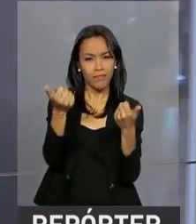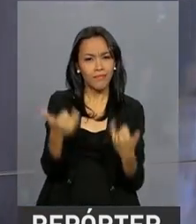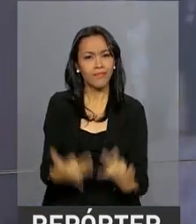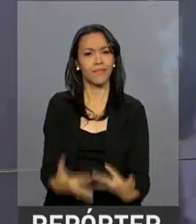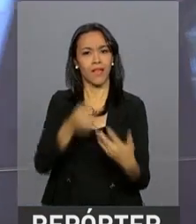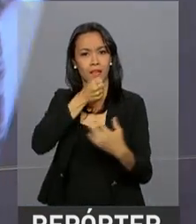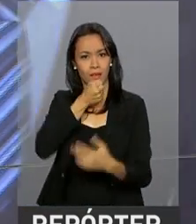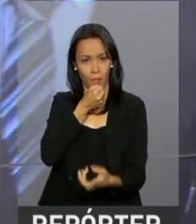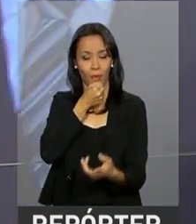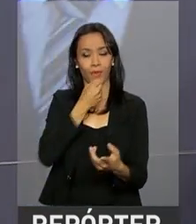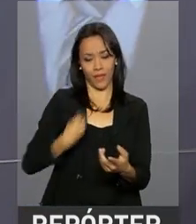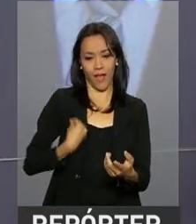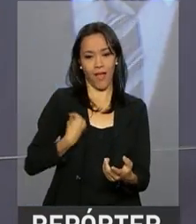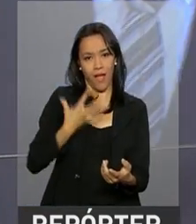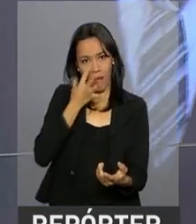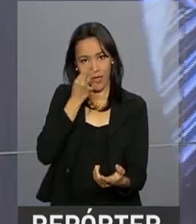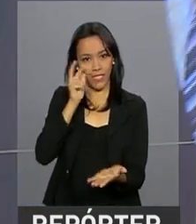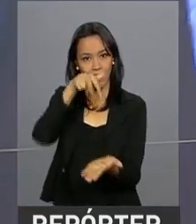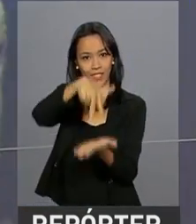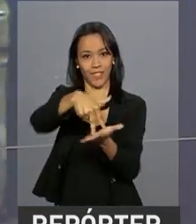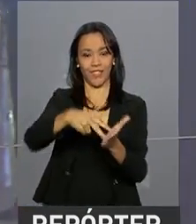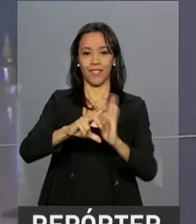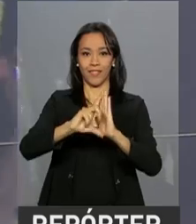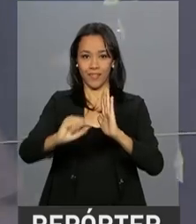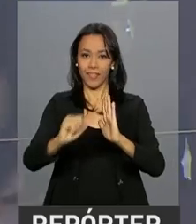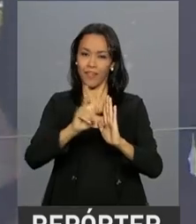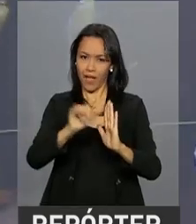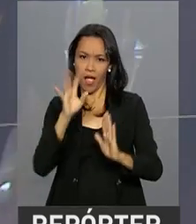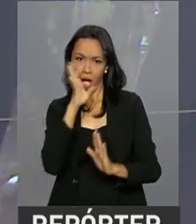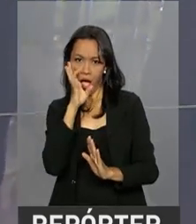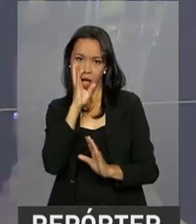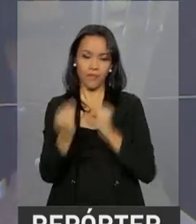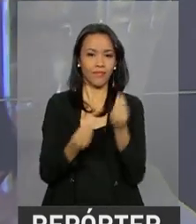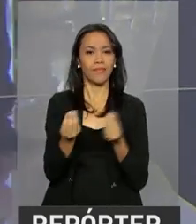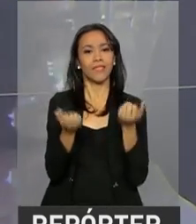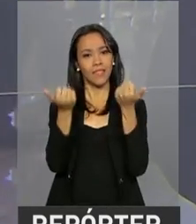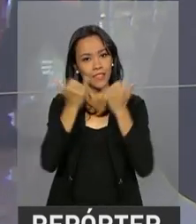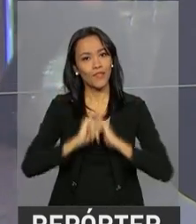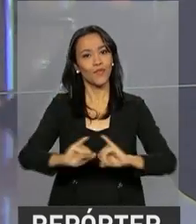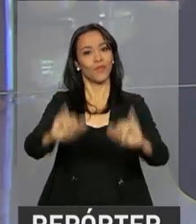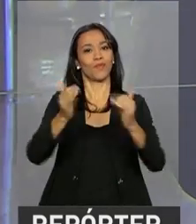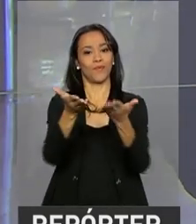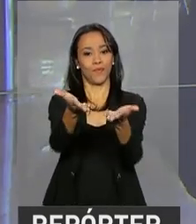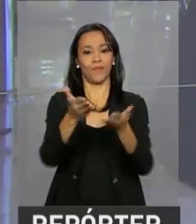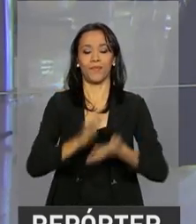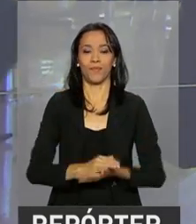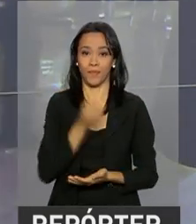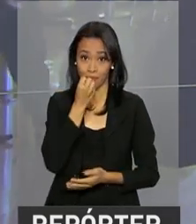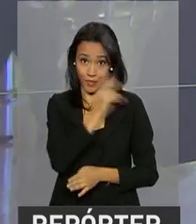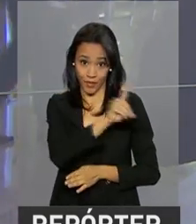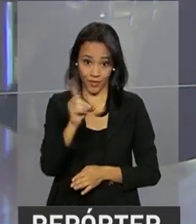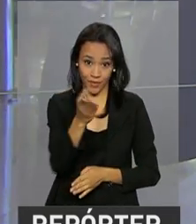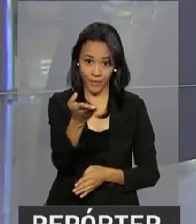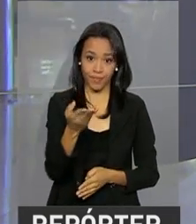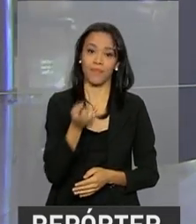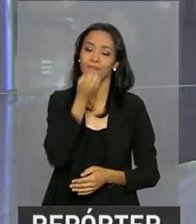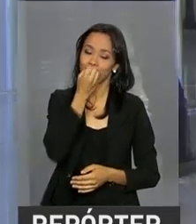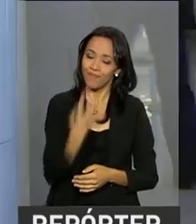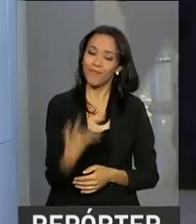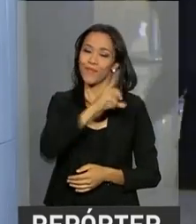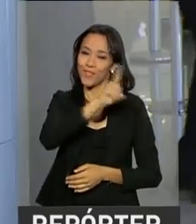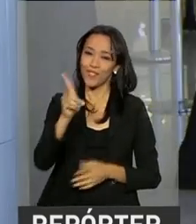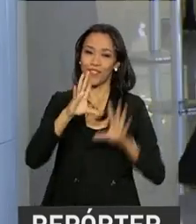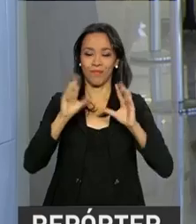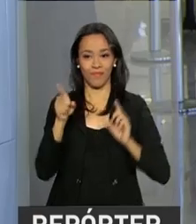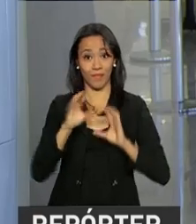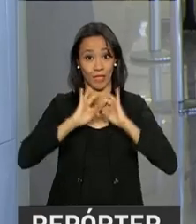Pedro Neto, que está lá no Palácio. Ele vai acompanhar esse evento e tem as informações para a gente. Bom dia, JP. Oi, Leandro, bom dia para você também, bom